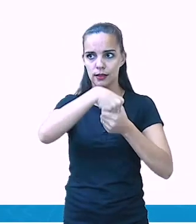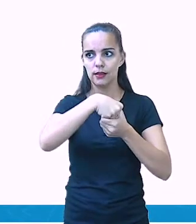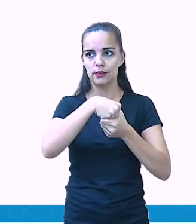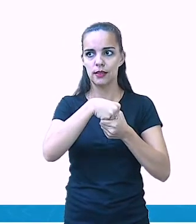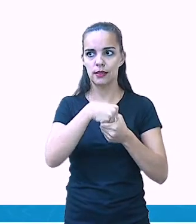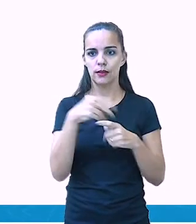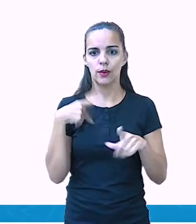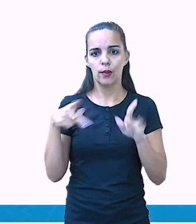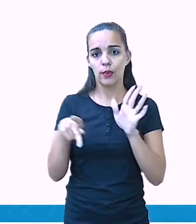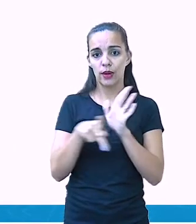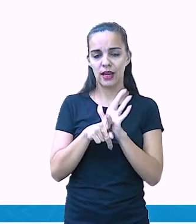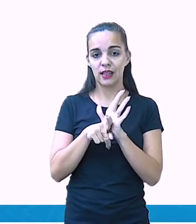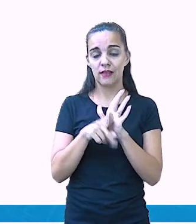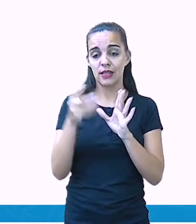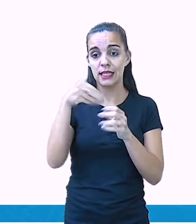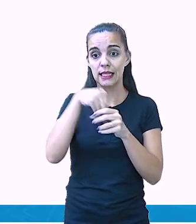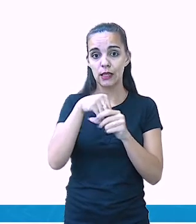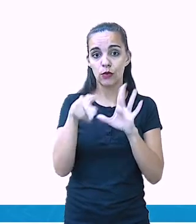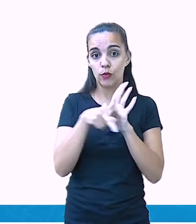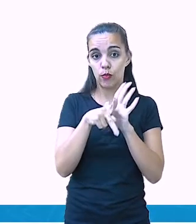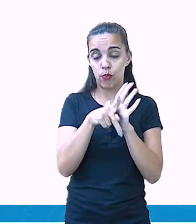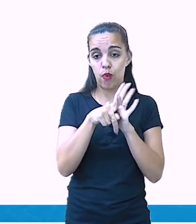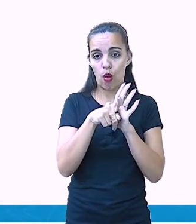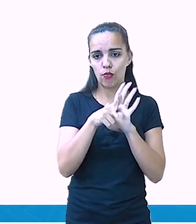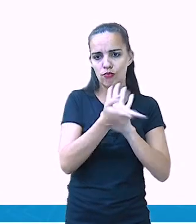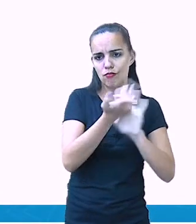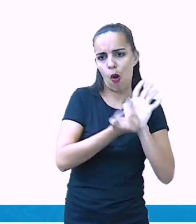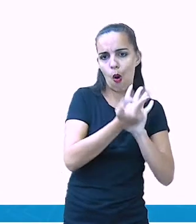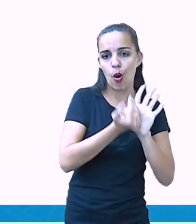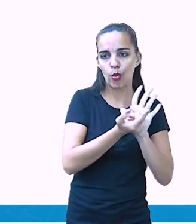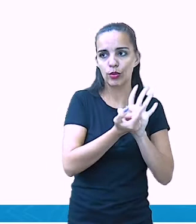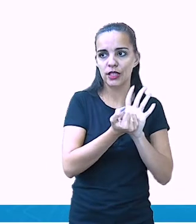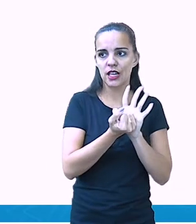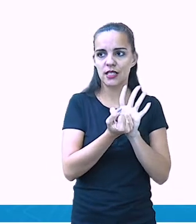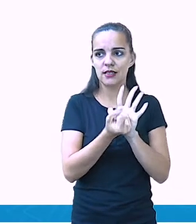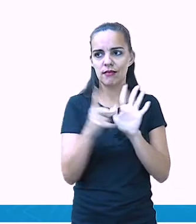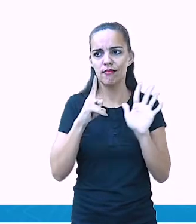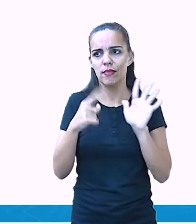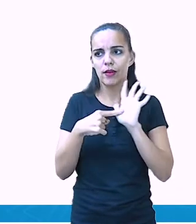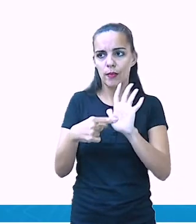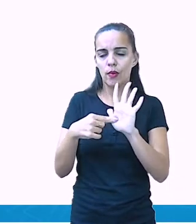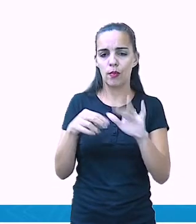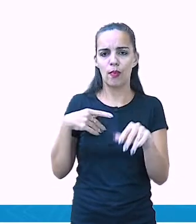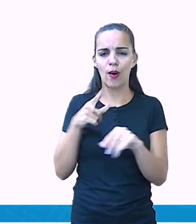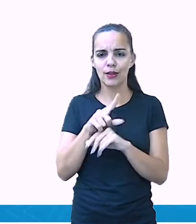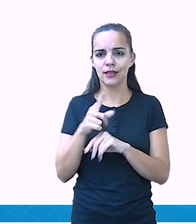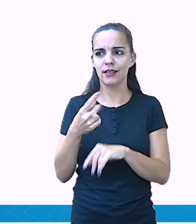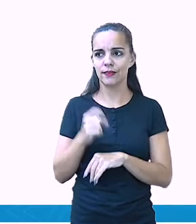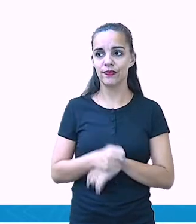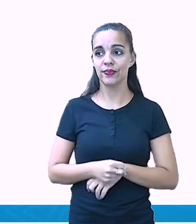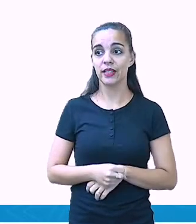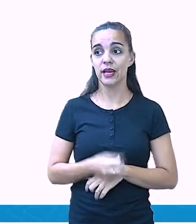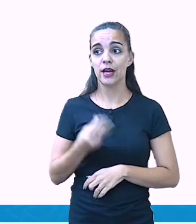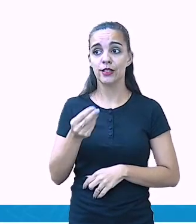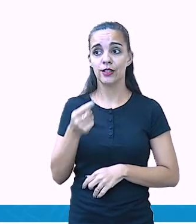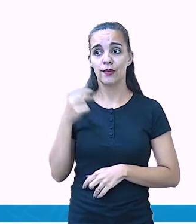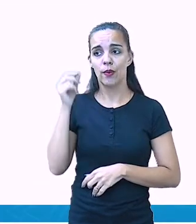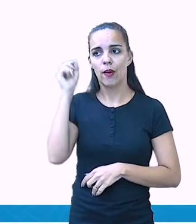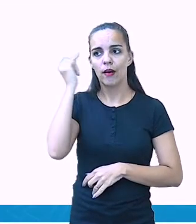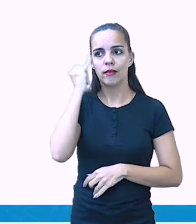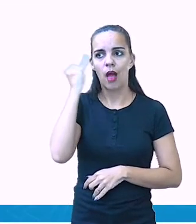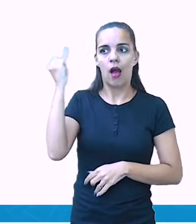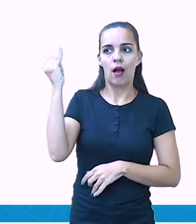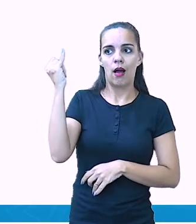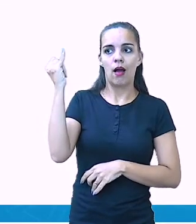próprio desenho. Se você olhar para um balão ali, ó, que é todo espetadinho assim, a gente tem uma ideia de que é ou